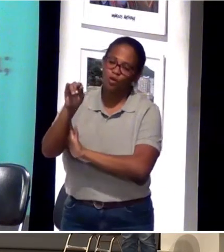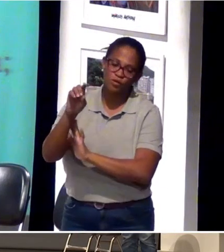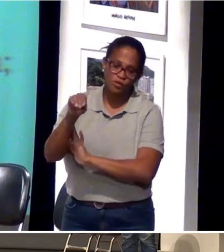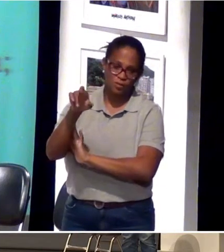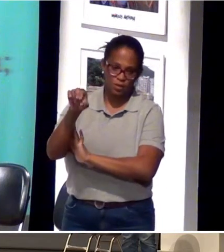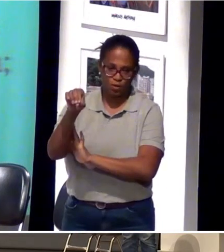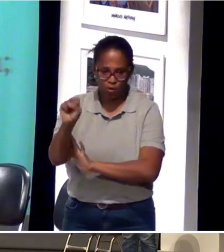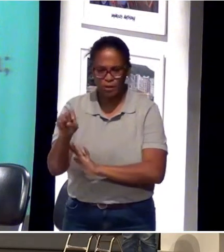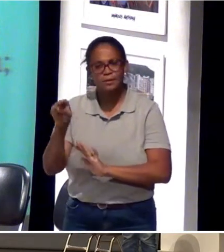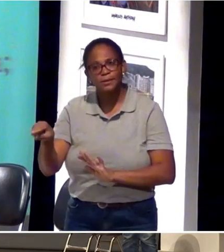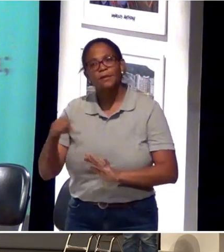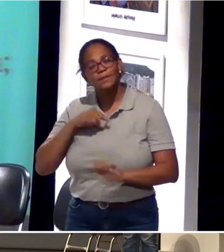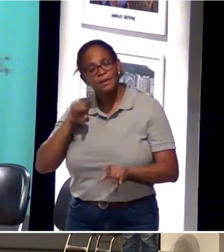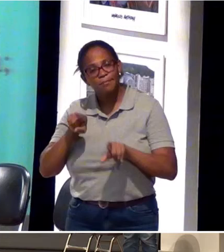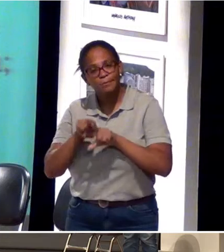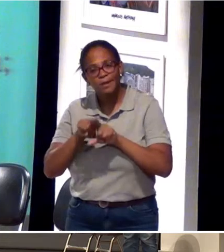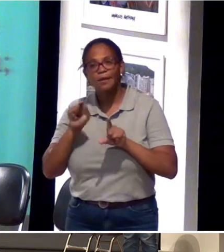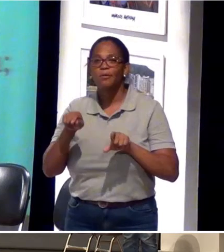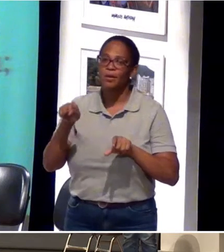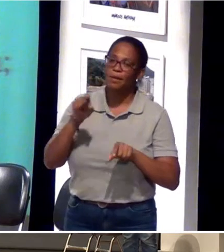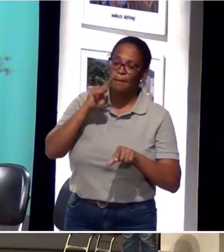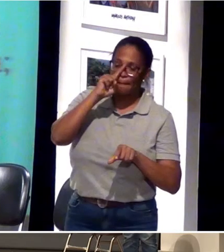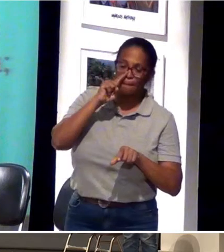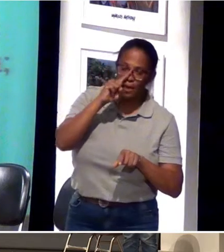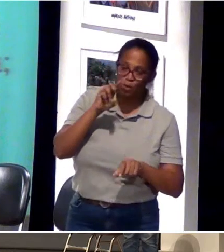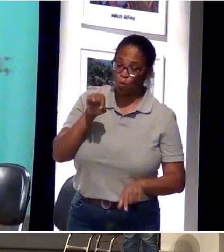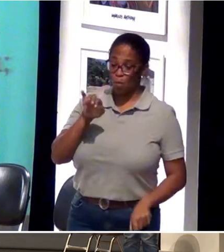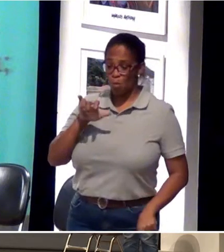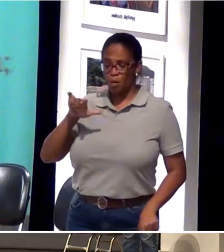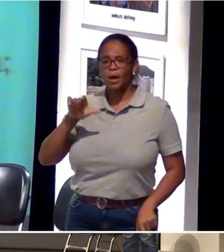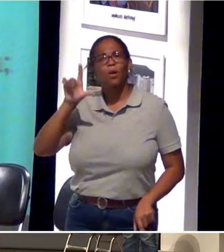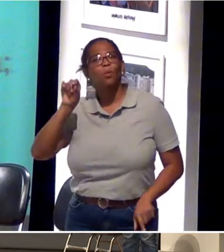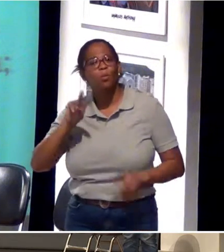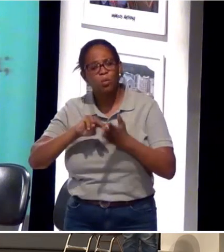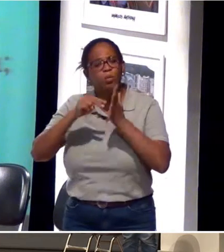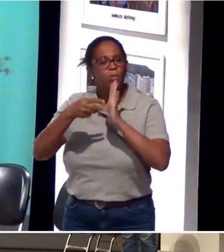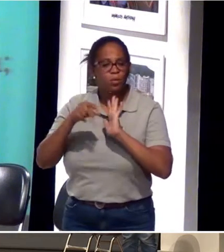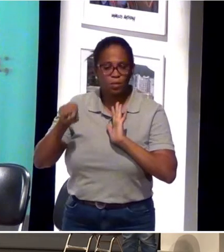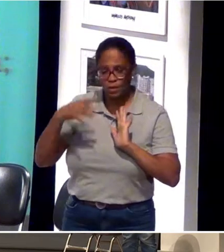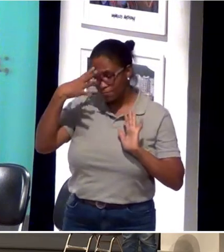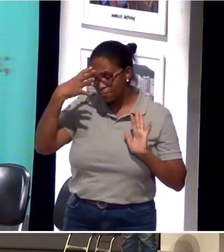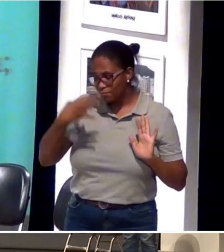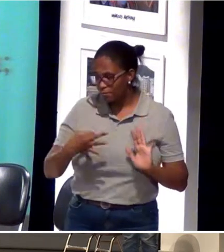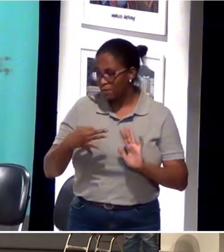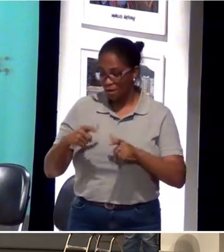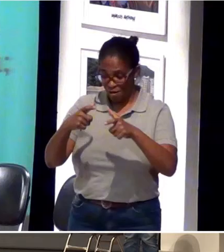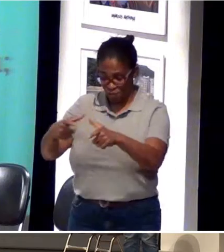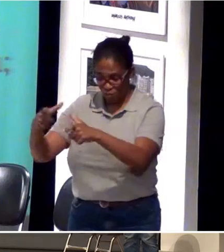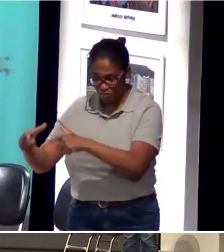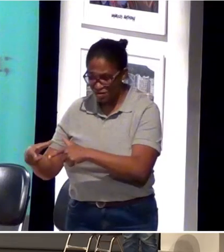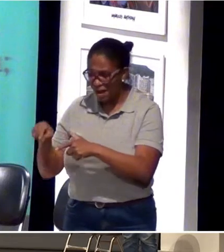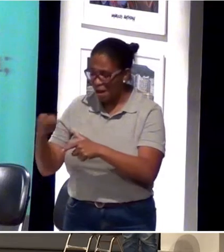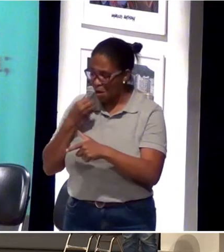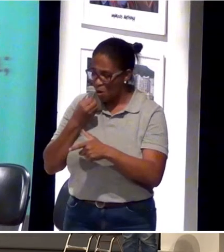possibilidade da internação por perigo moral. E o perigo moral ele é entendido como encontrar-se de modo habitual em ambiente contrário